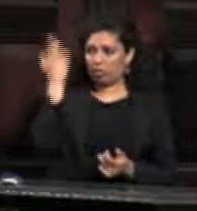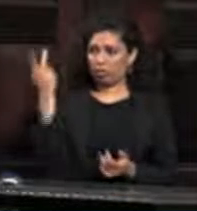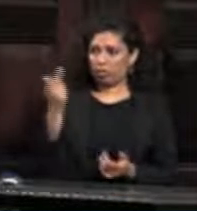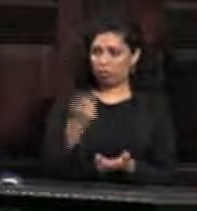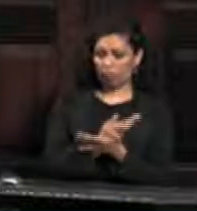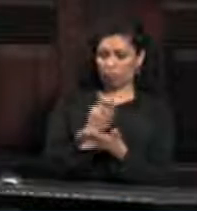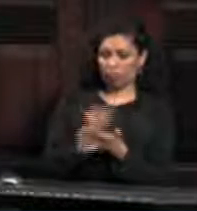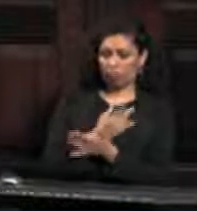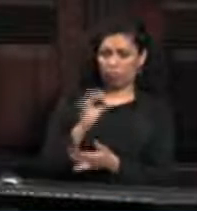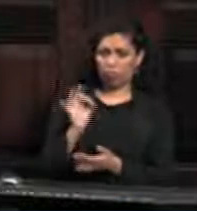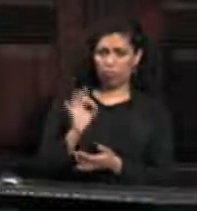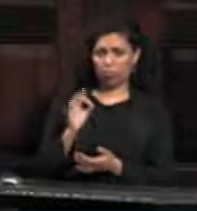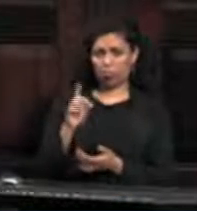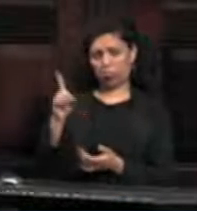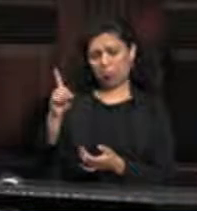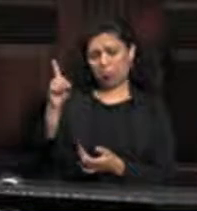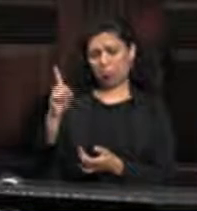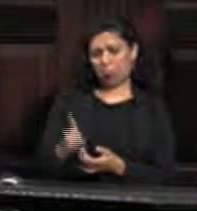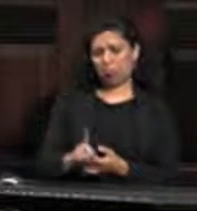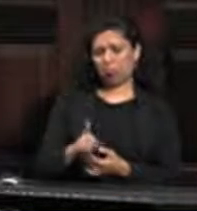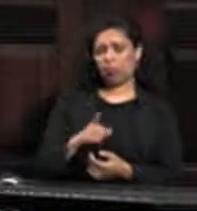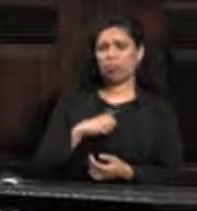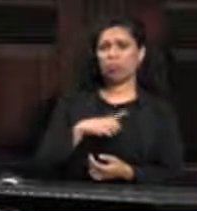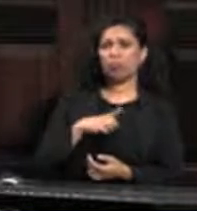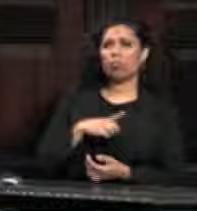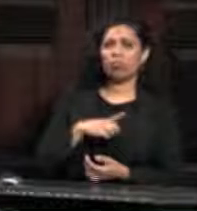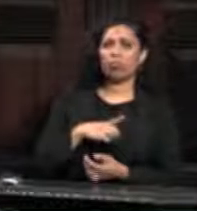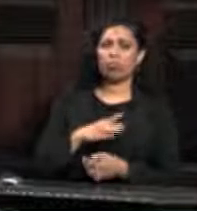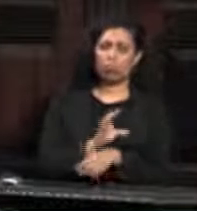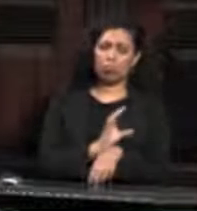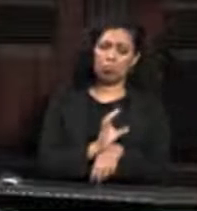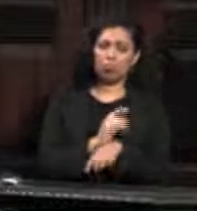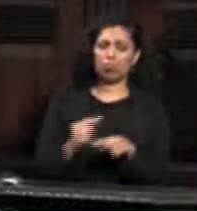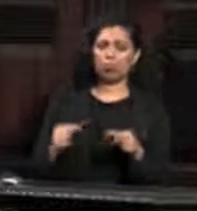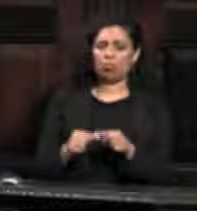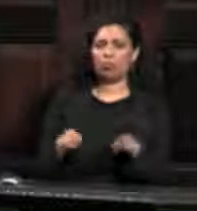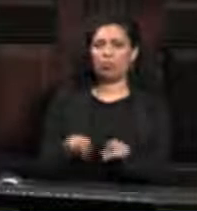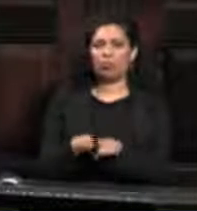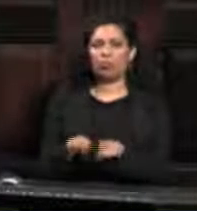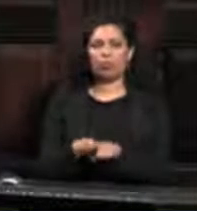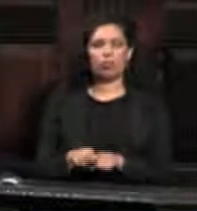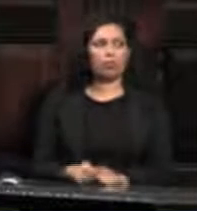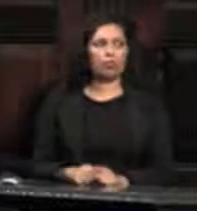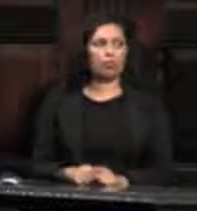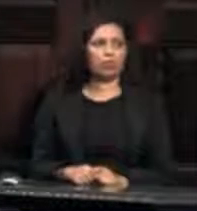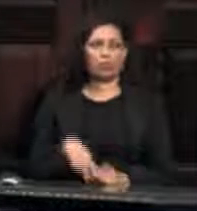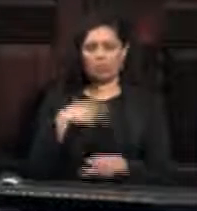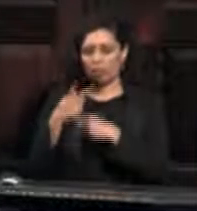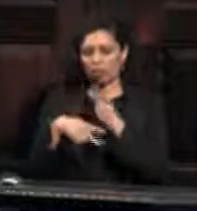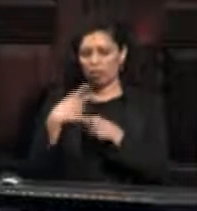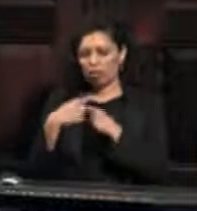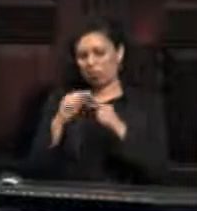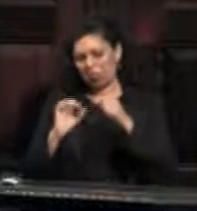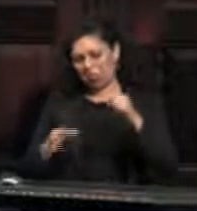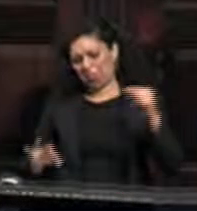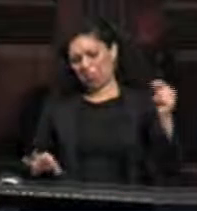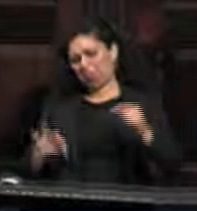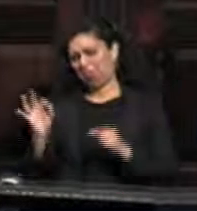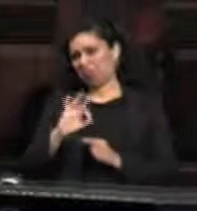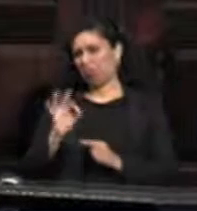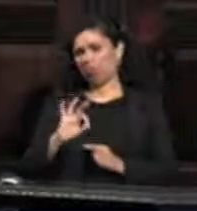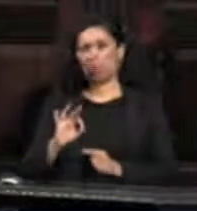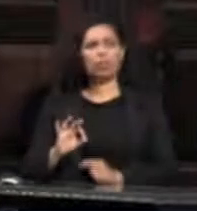previsto na Constituição a todos os envolvidos. Eu não vou me alongar mais sobre esse tema,